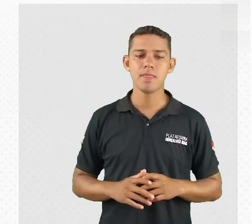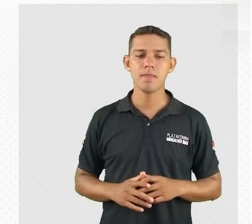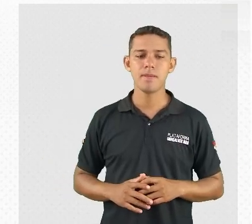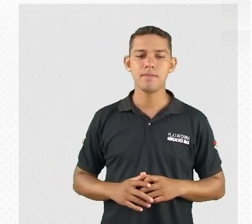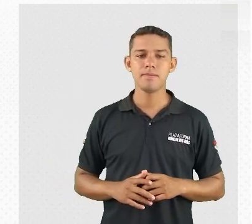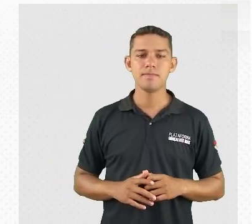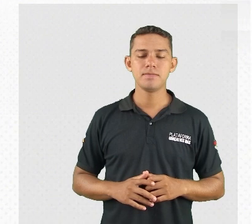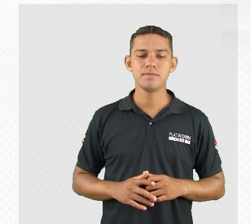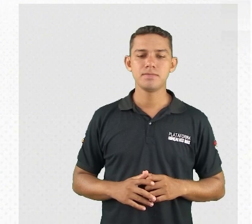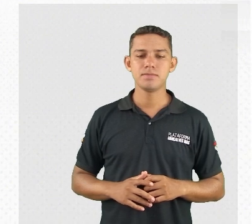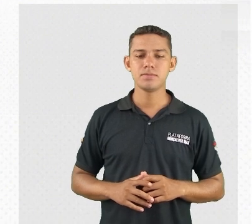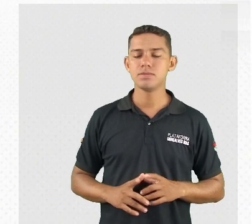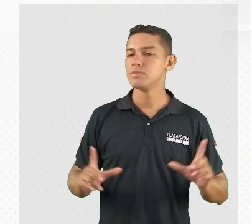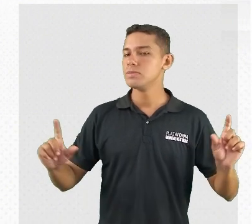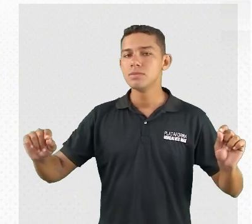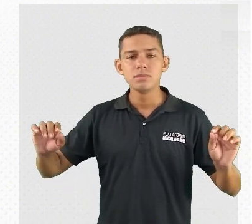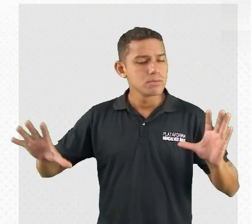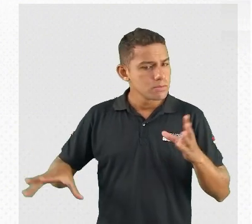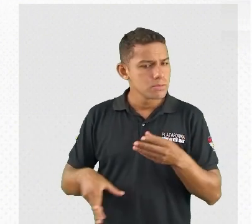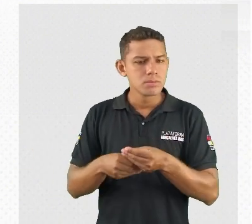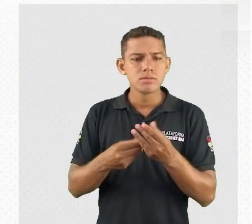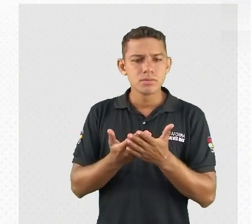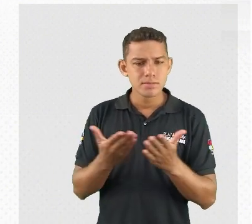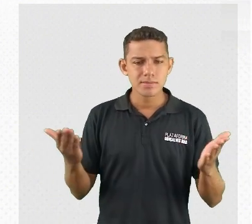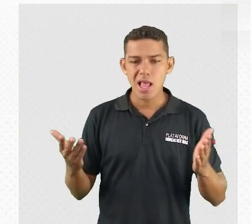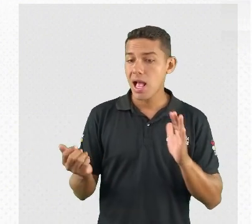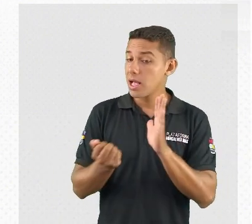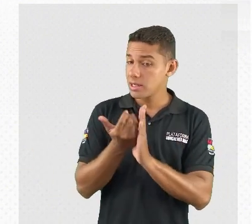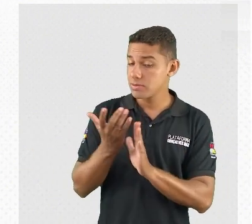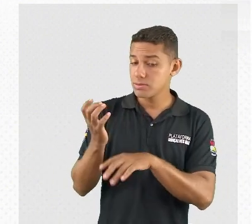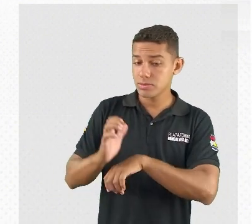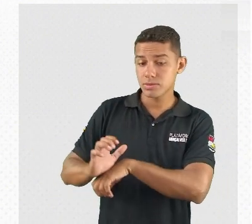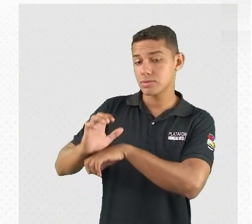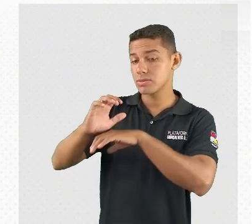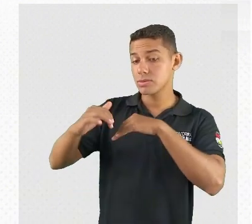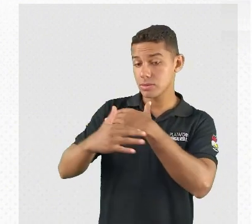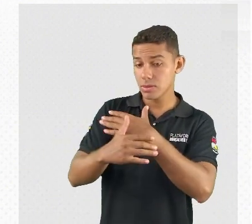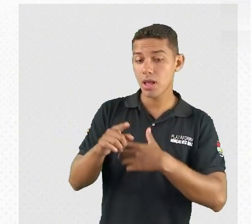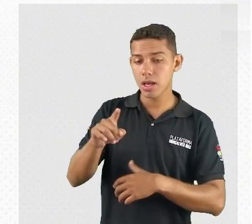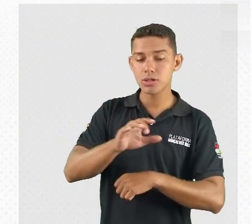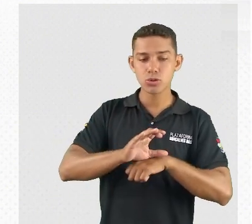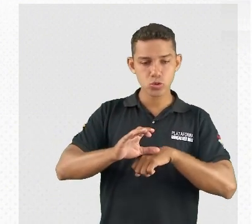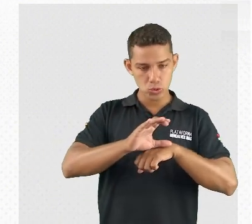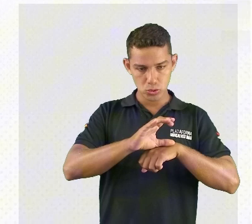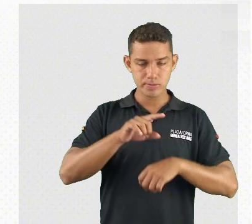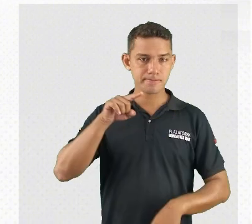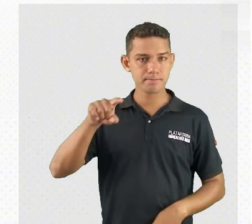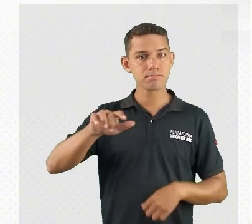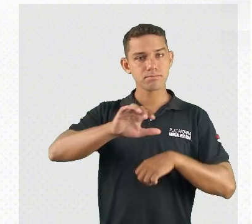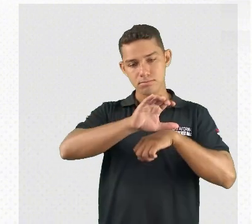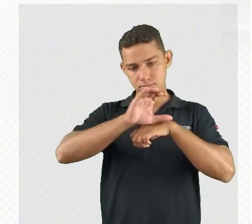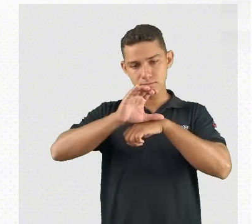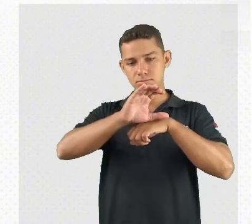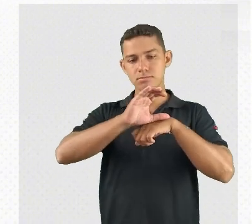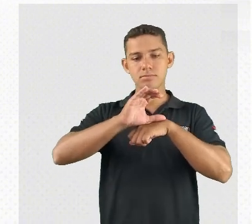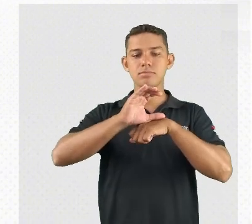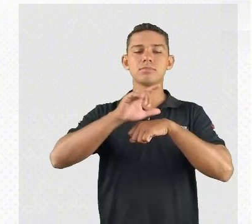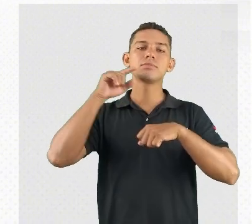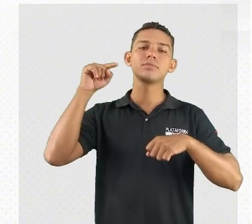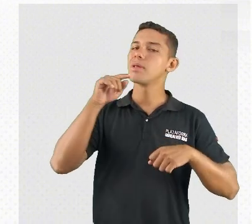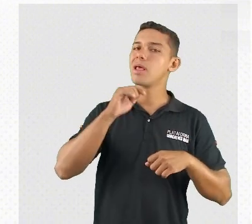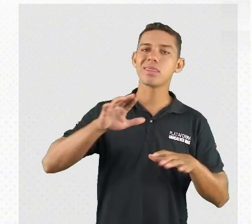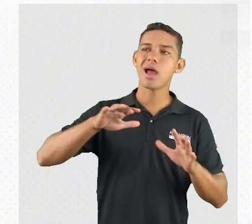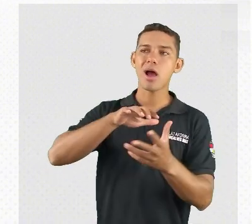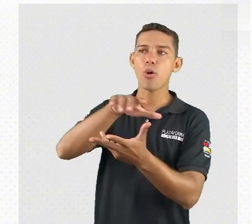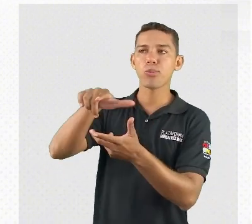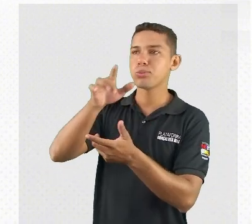aqui, o que fundamenta a criação de um Estado é a sua Constituição, né? E a Constituição, ela não está no